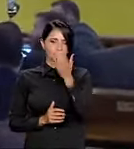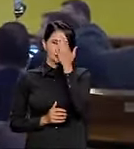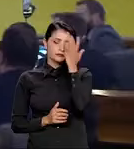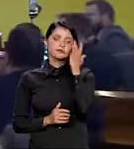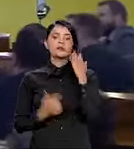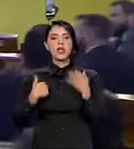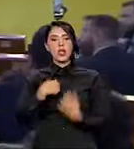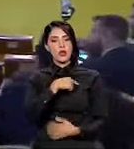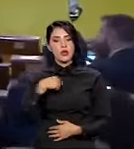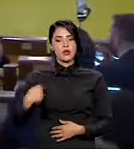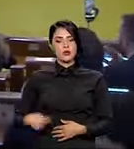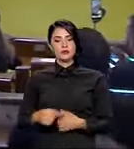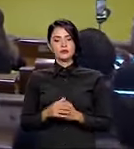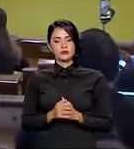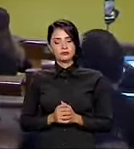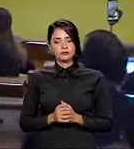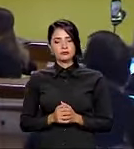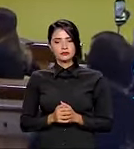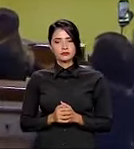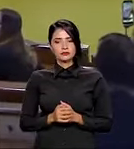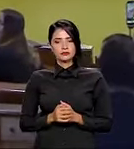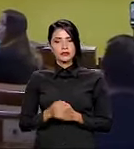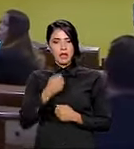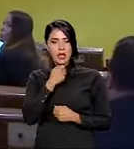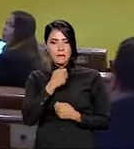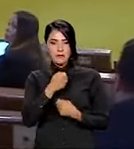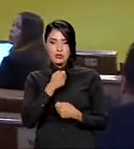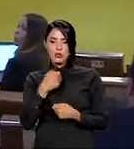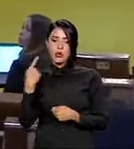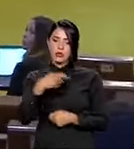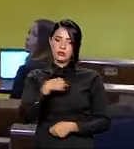Eu sou da China, China Media Group, a emissora nacional da China.